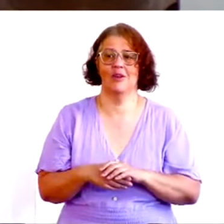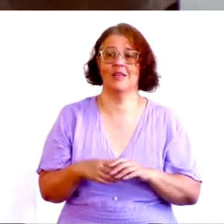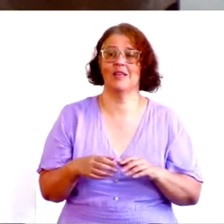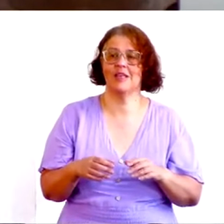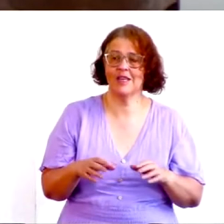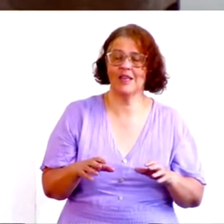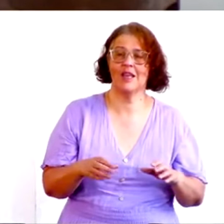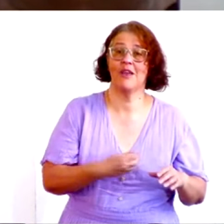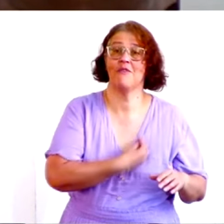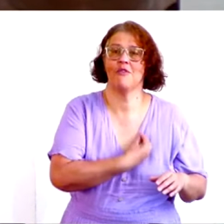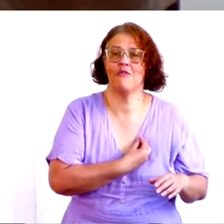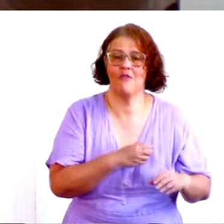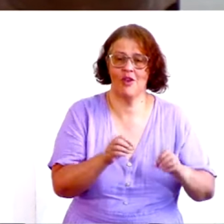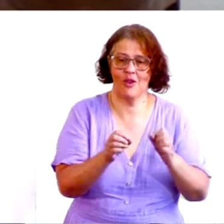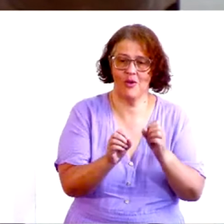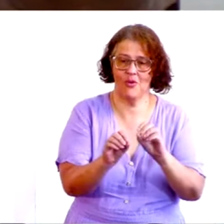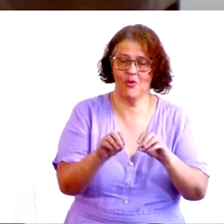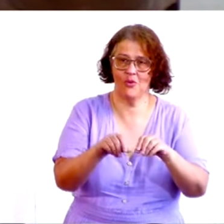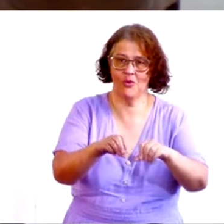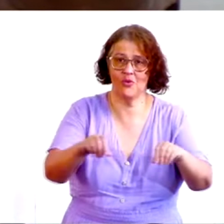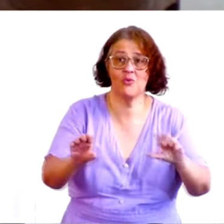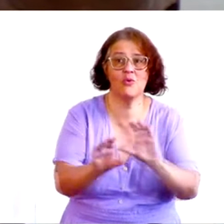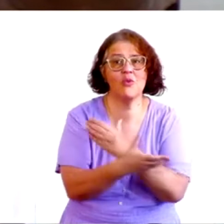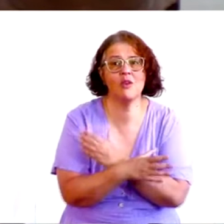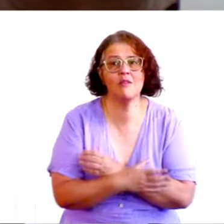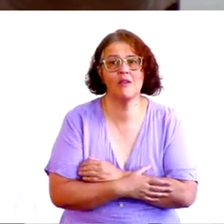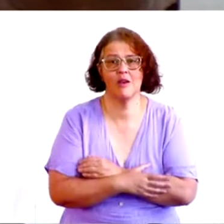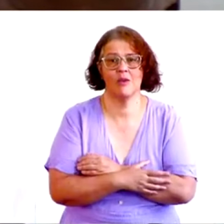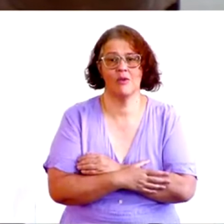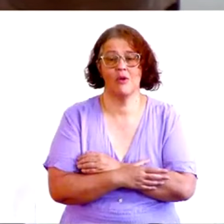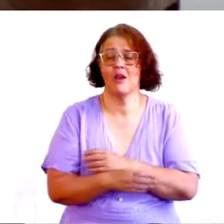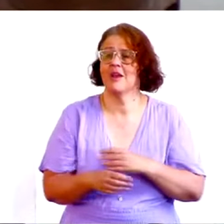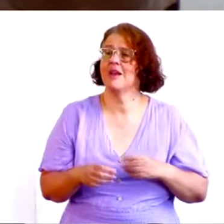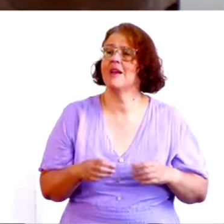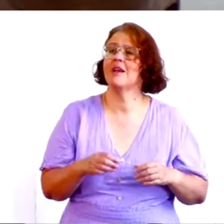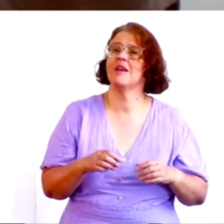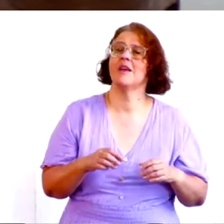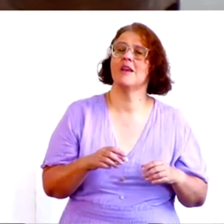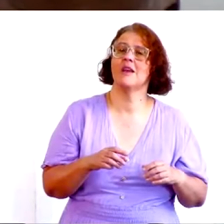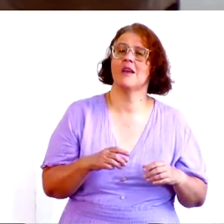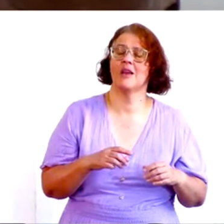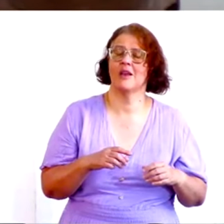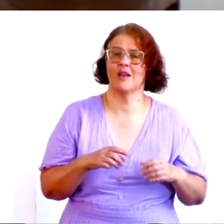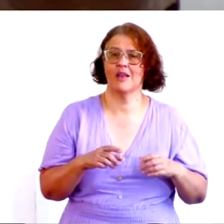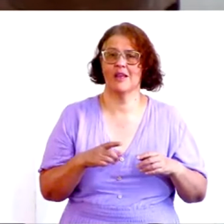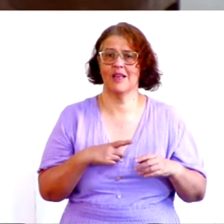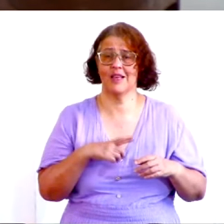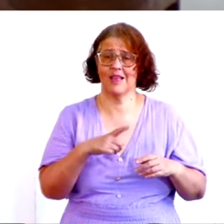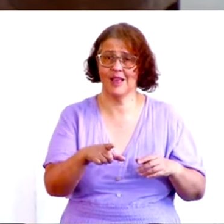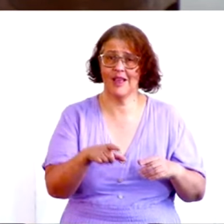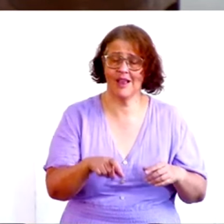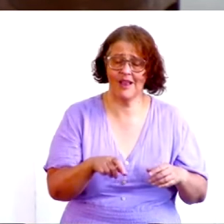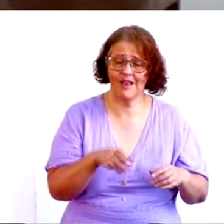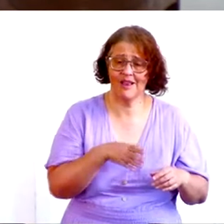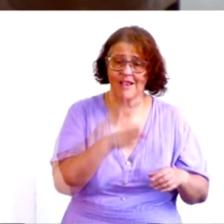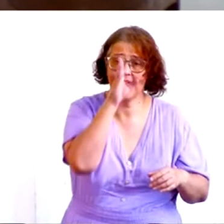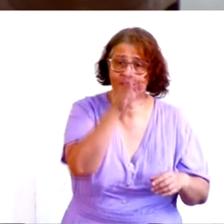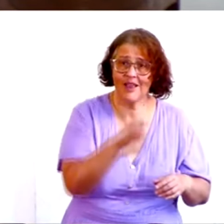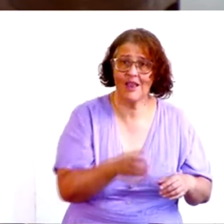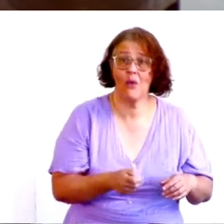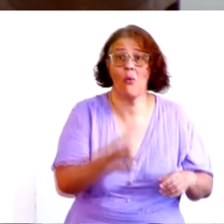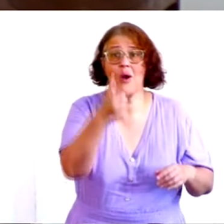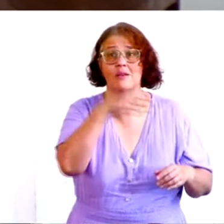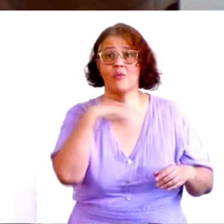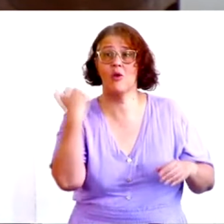quem é que fez a gente ser tirado do Poder do do faraó do Egito e essa história corria